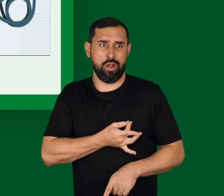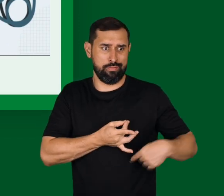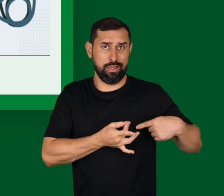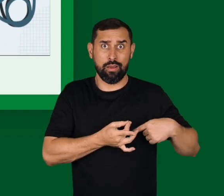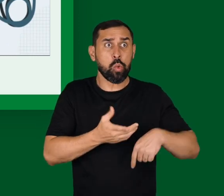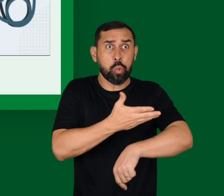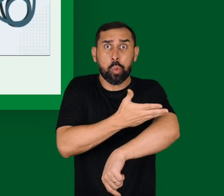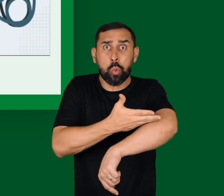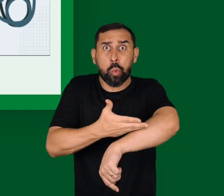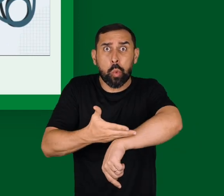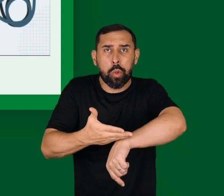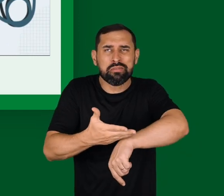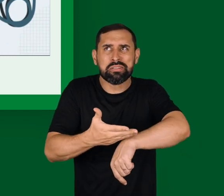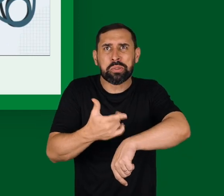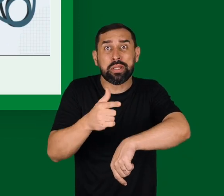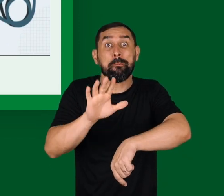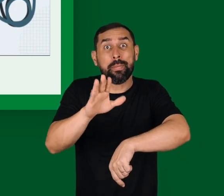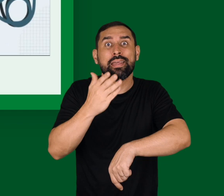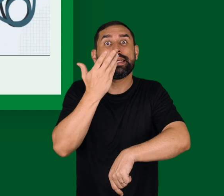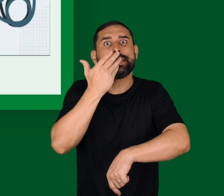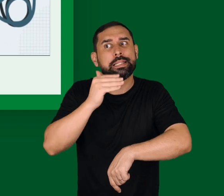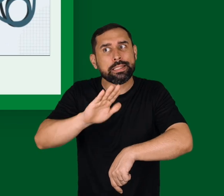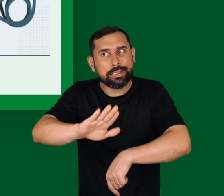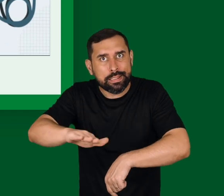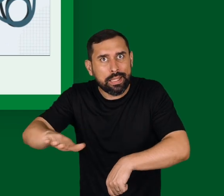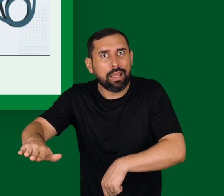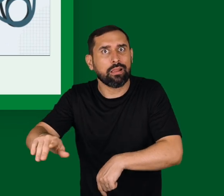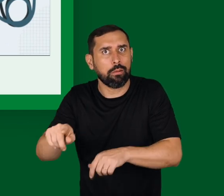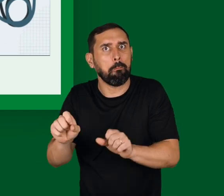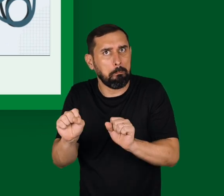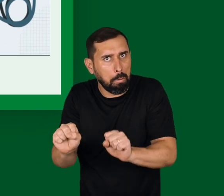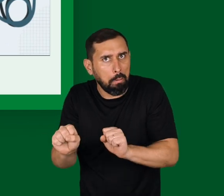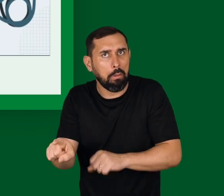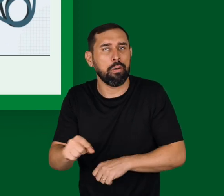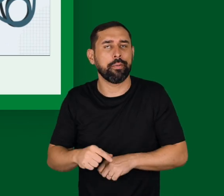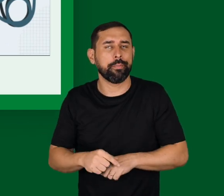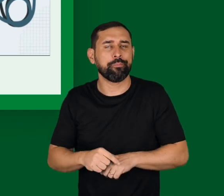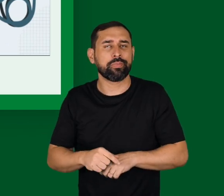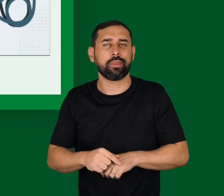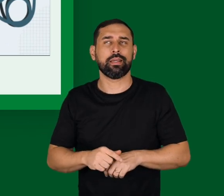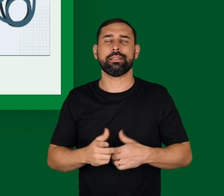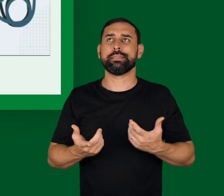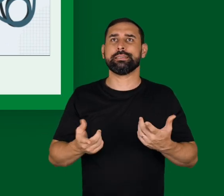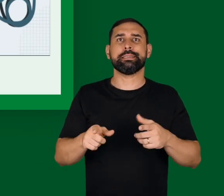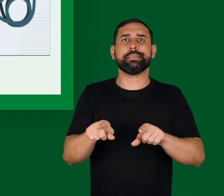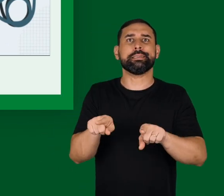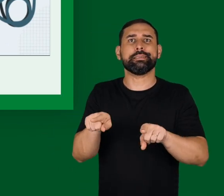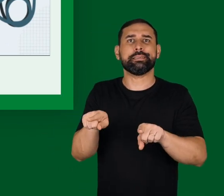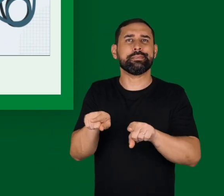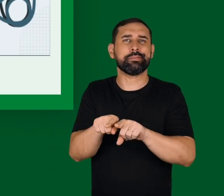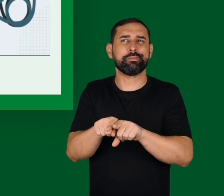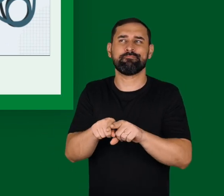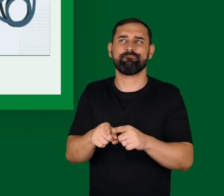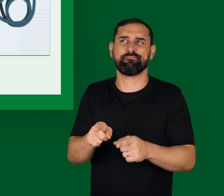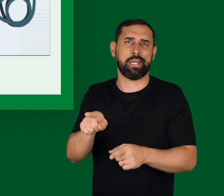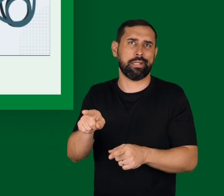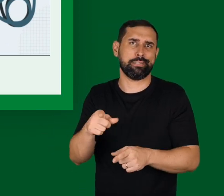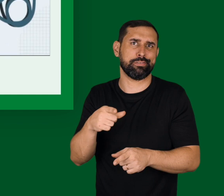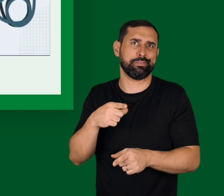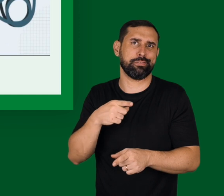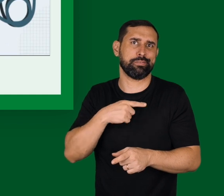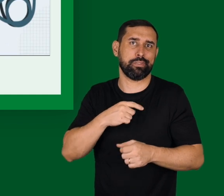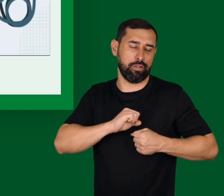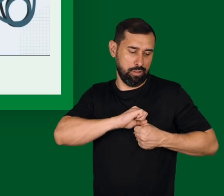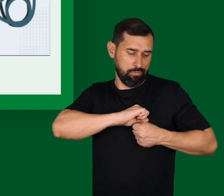cardiomiopatia hipertrófica, que não é comum, mas é uma condição mais comum na crianças, as alterações